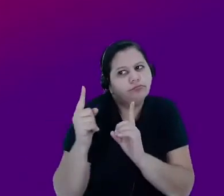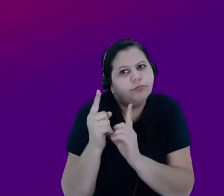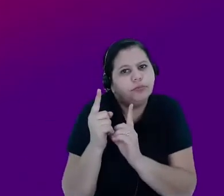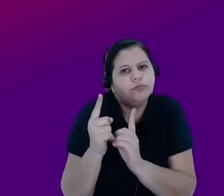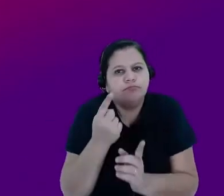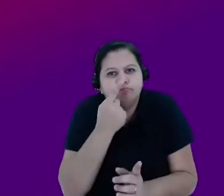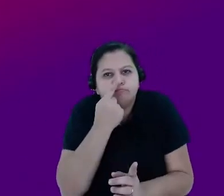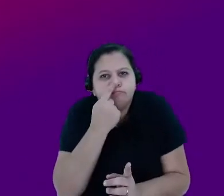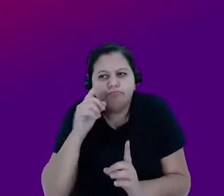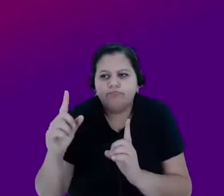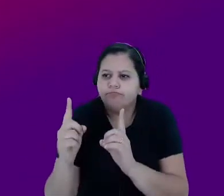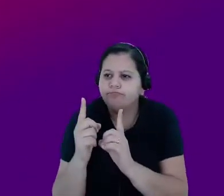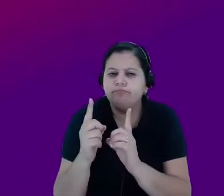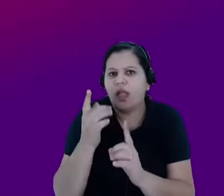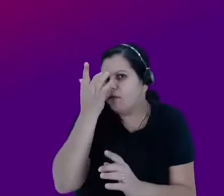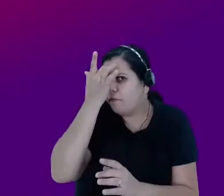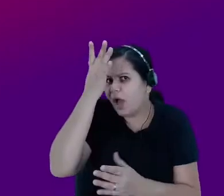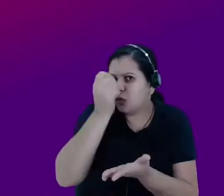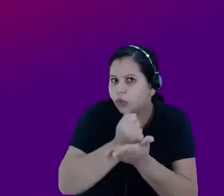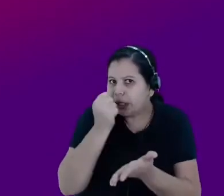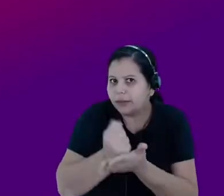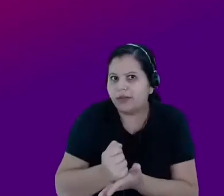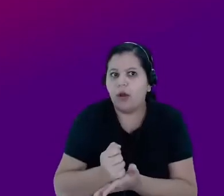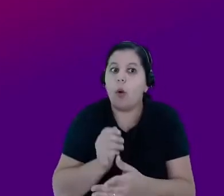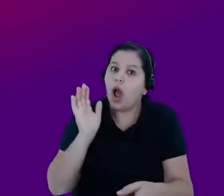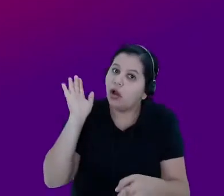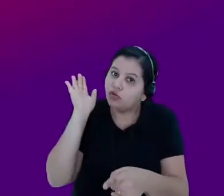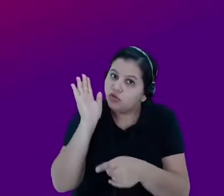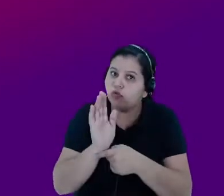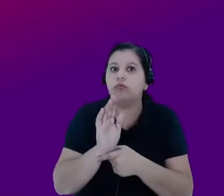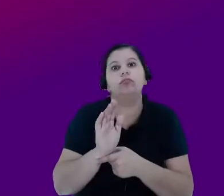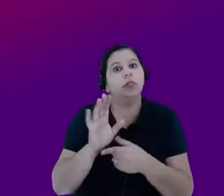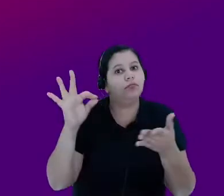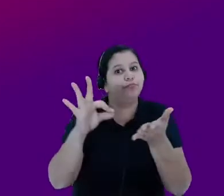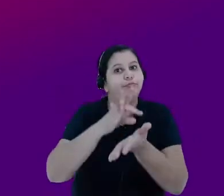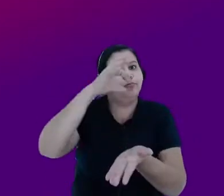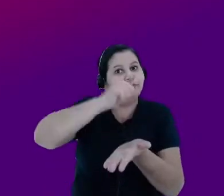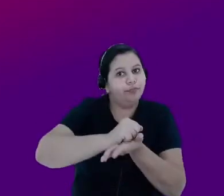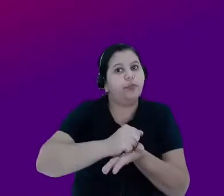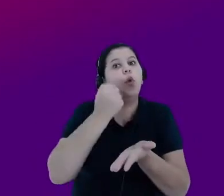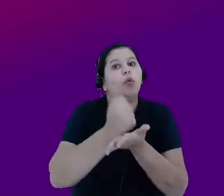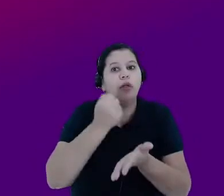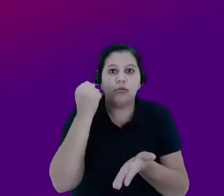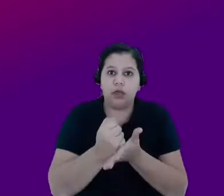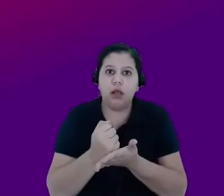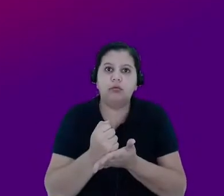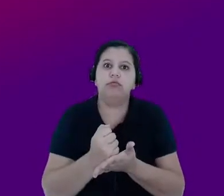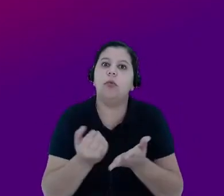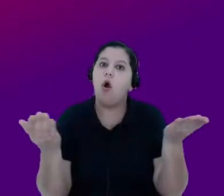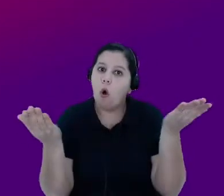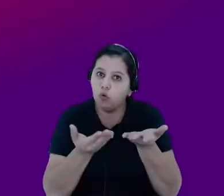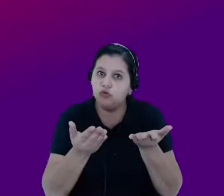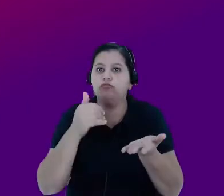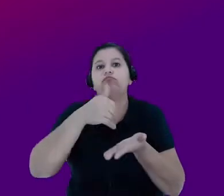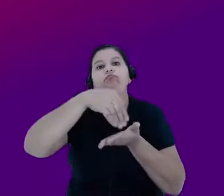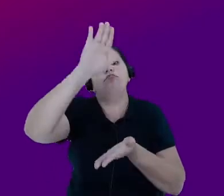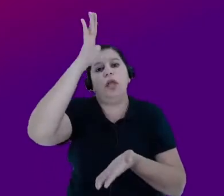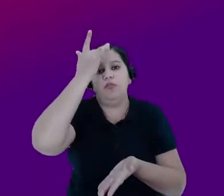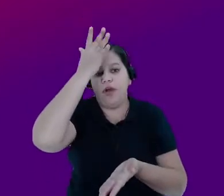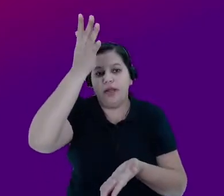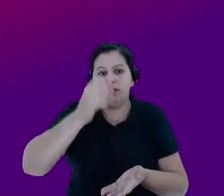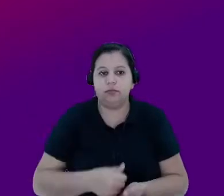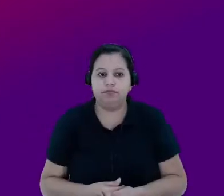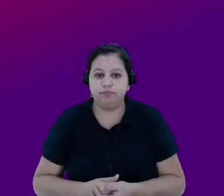uma fácil contratação, isso faz toda a diferença no cenário que a gente está vivendo hoje. Então, a gente falou bastante aqui do lado